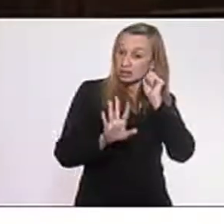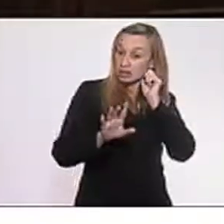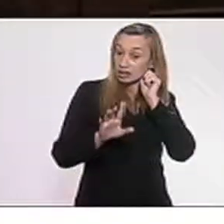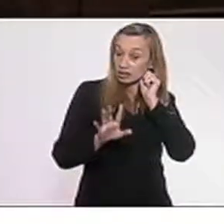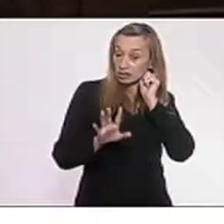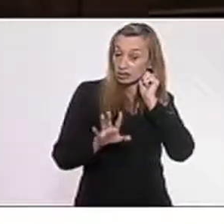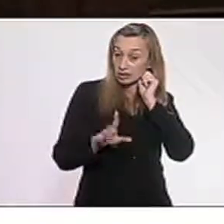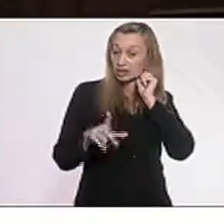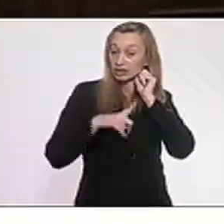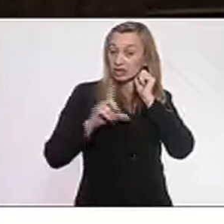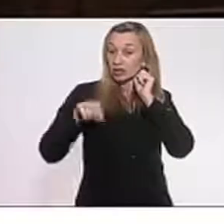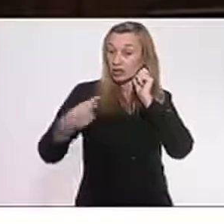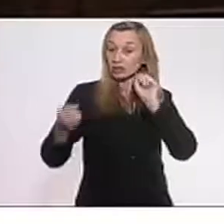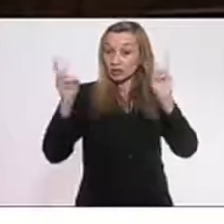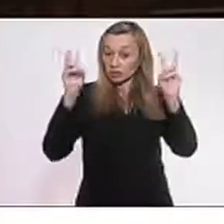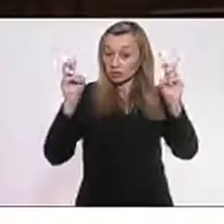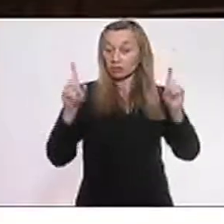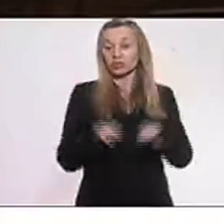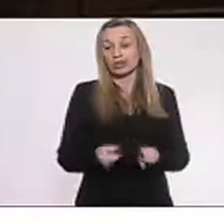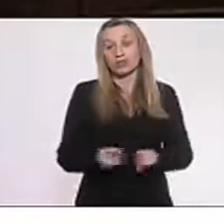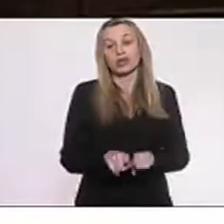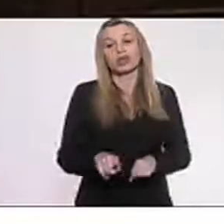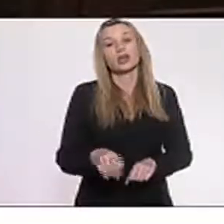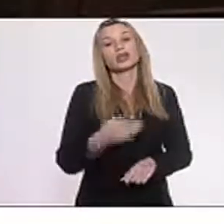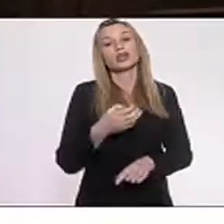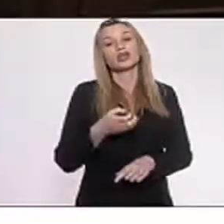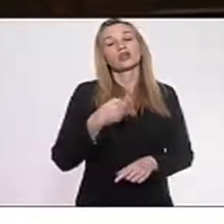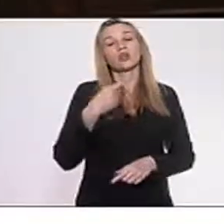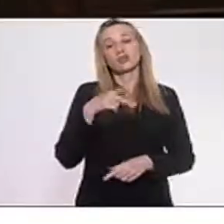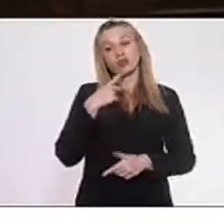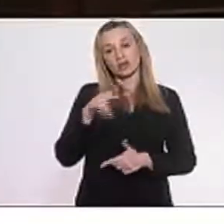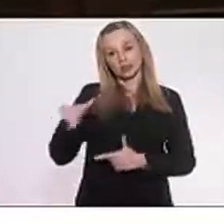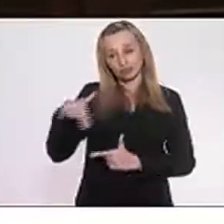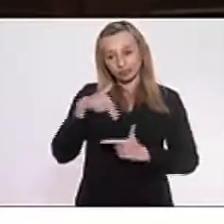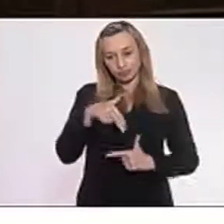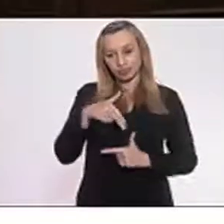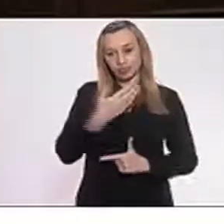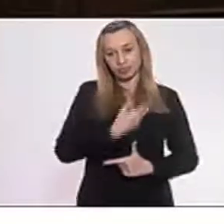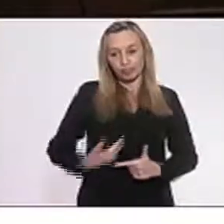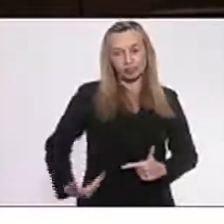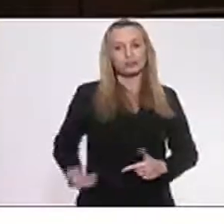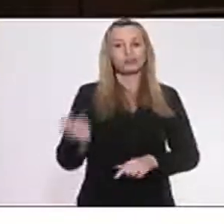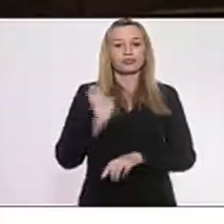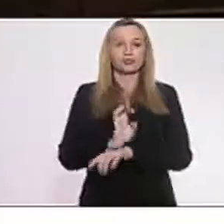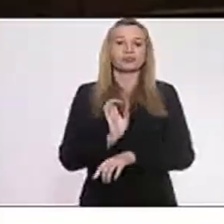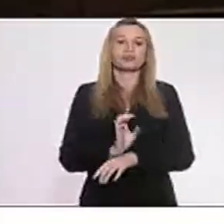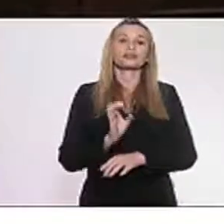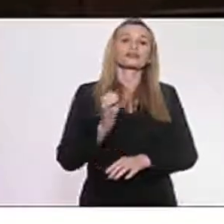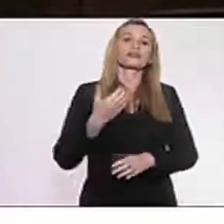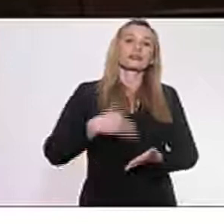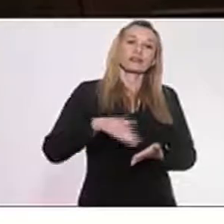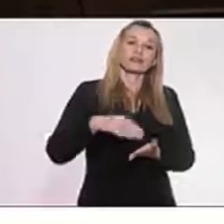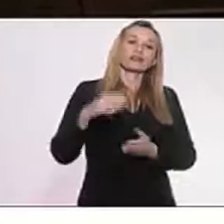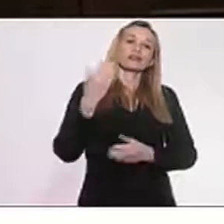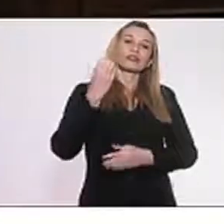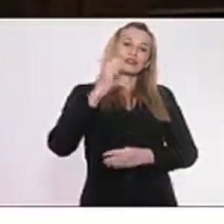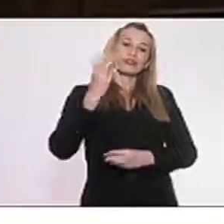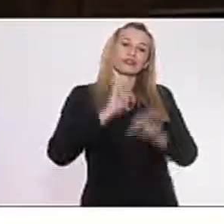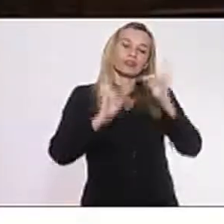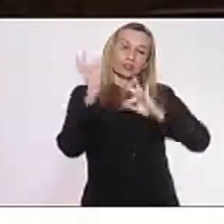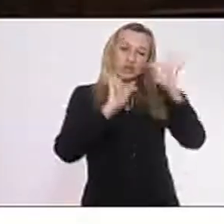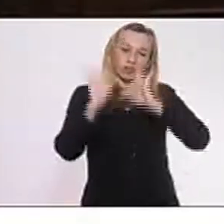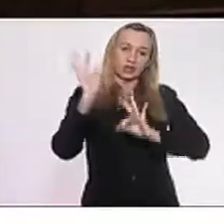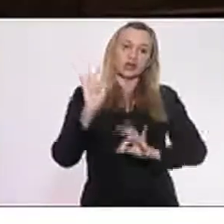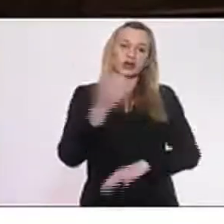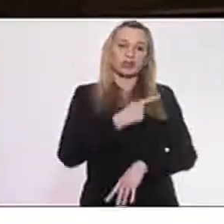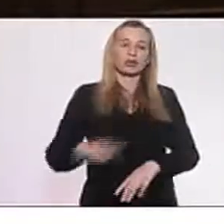Codorino, há uma questão, e eu recomendo desta tribuna ao governo do Estado, ao secretário de Ciência, Tecnologia e Inovação, ao presidente da FAPERJ, que